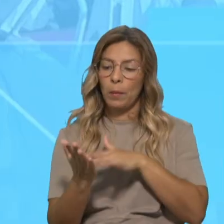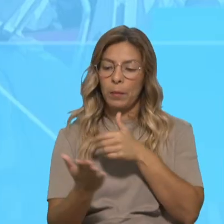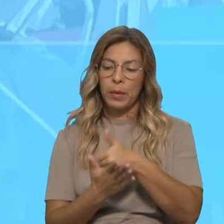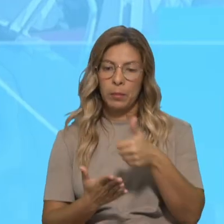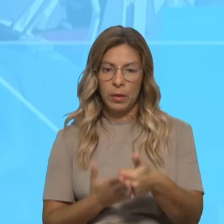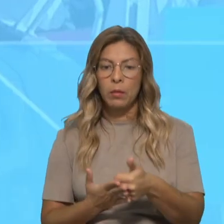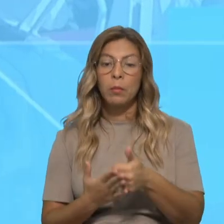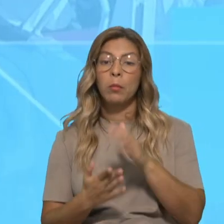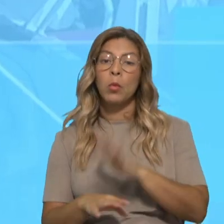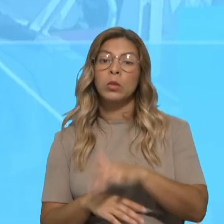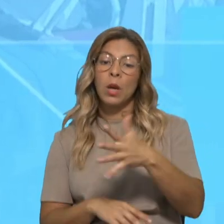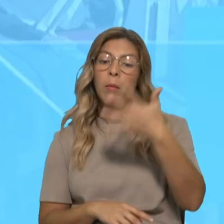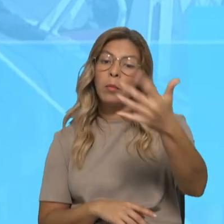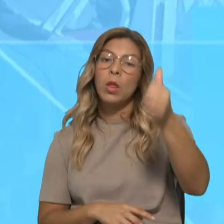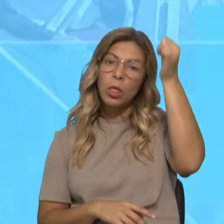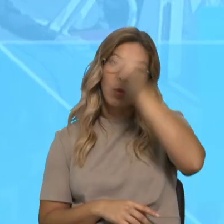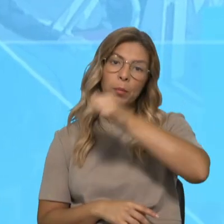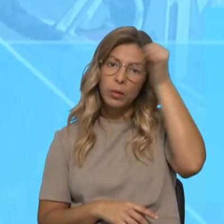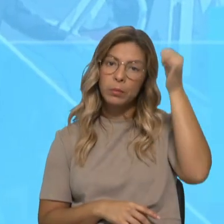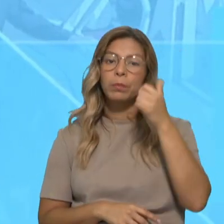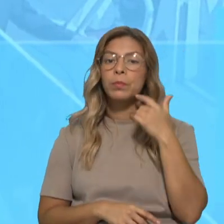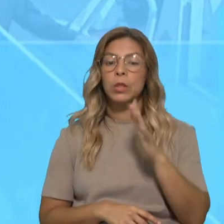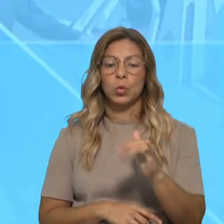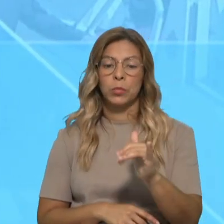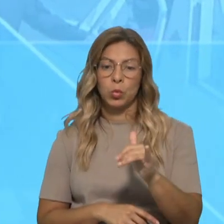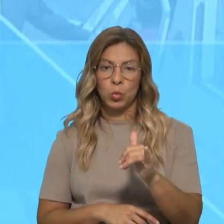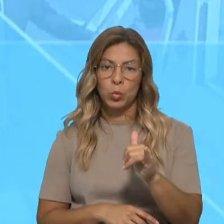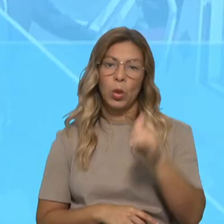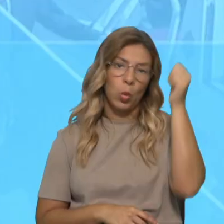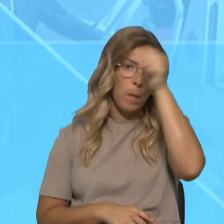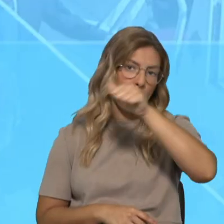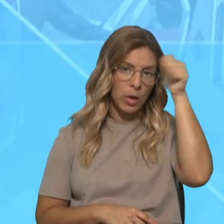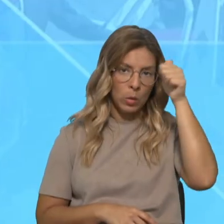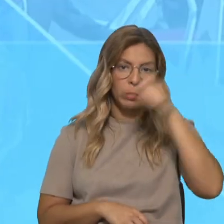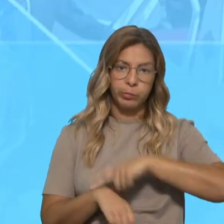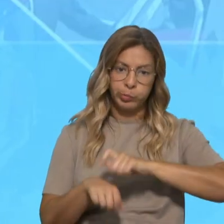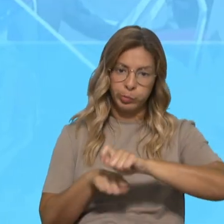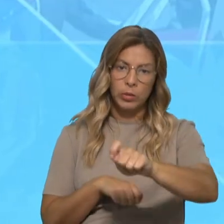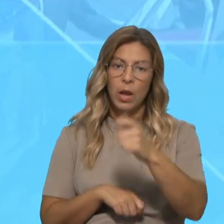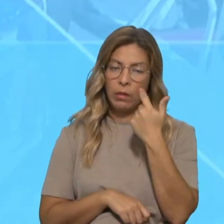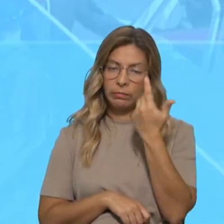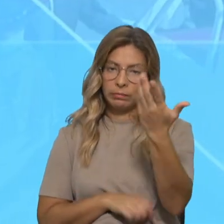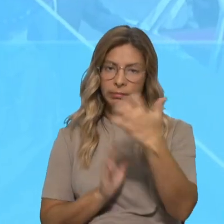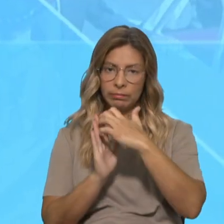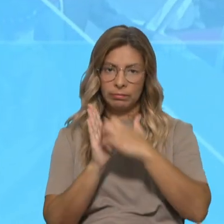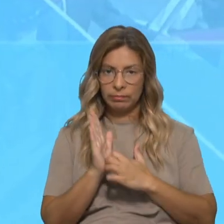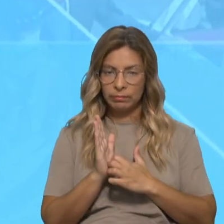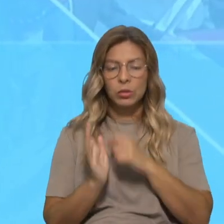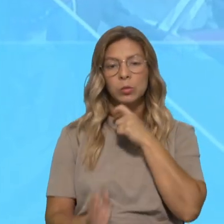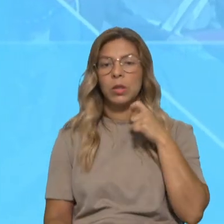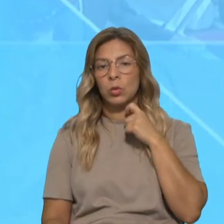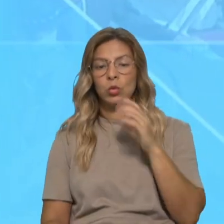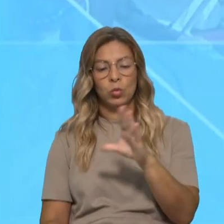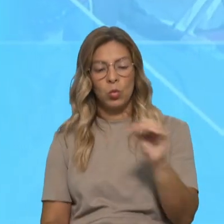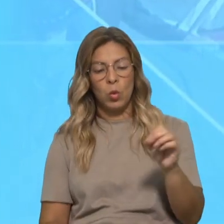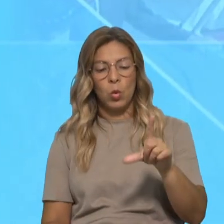para o próximo domingo, que é o 12º domingo do tempo comum. Ficamos agora com a análise do padre